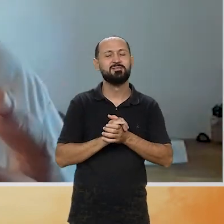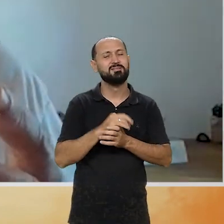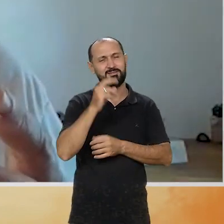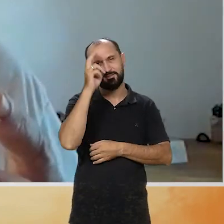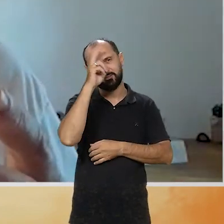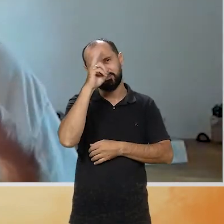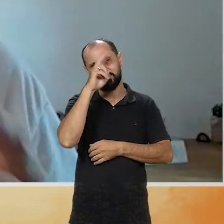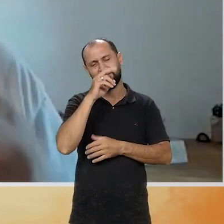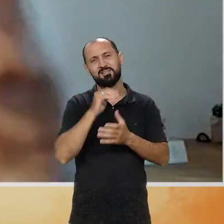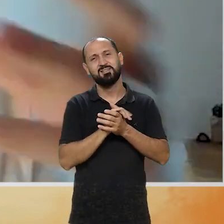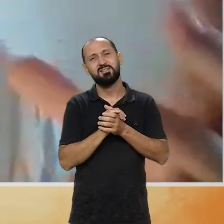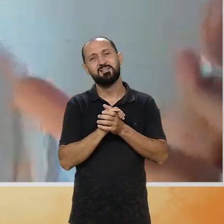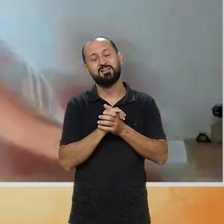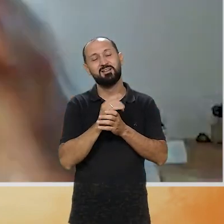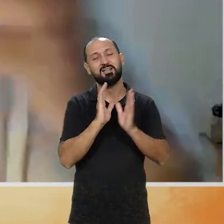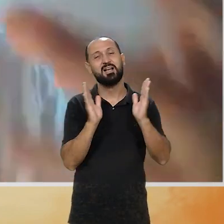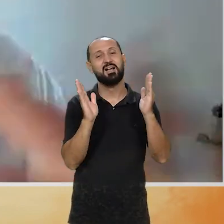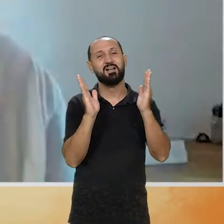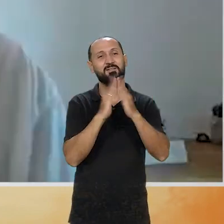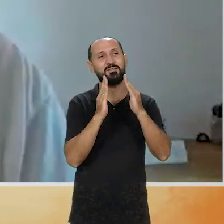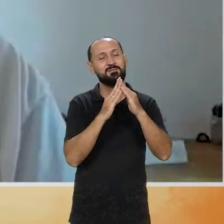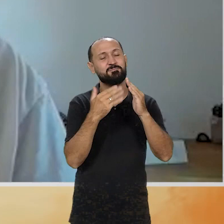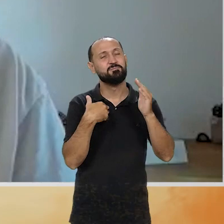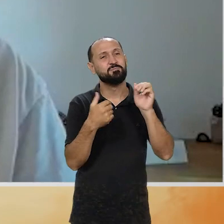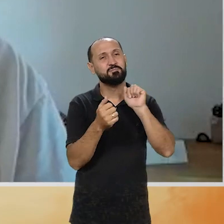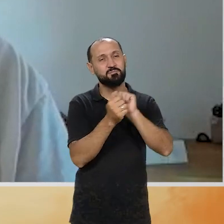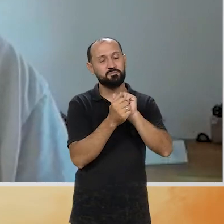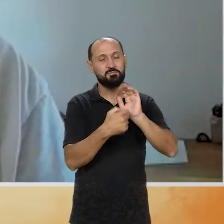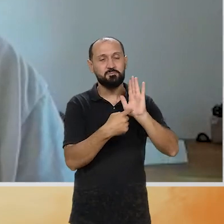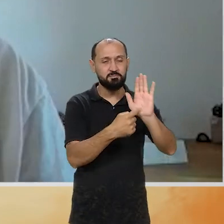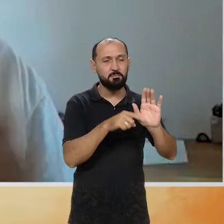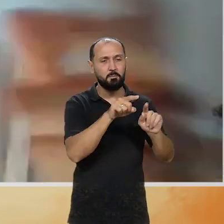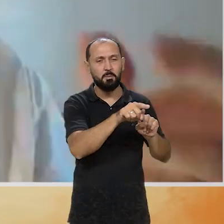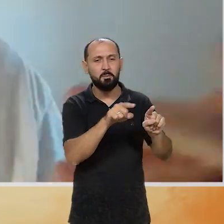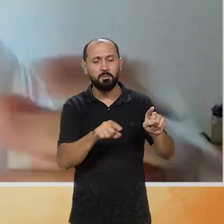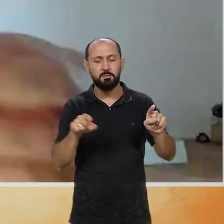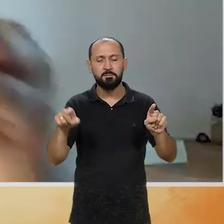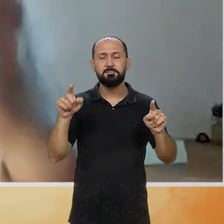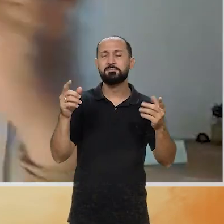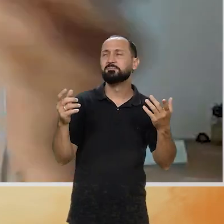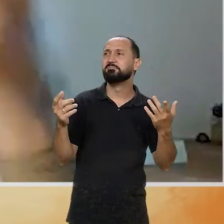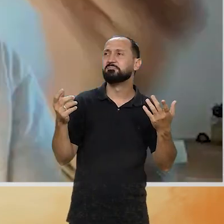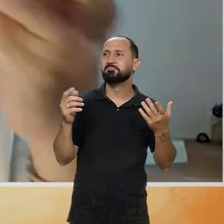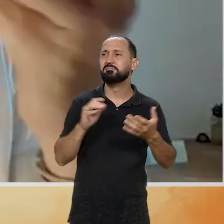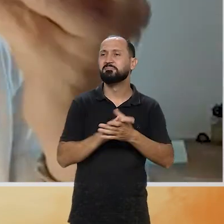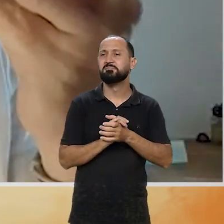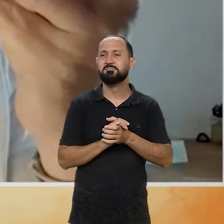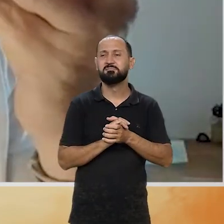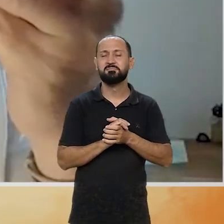muito bem, sabe, ali na casa com o Manuel, ele apontando,